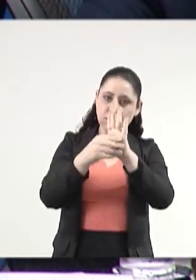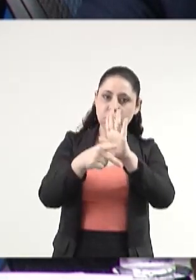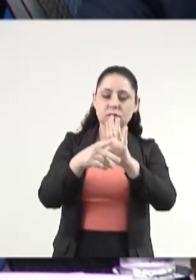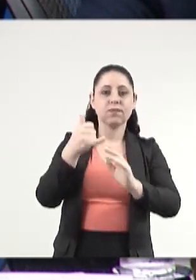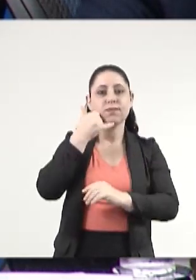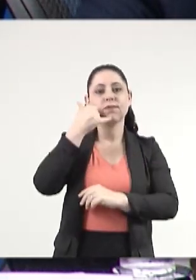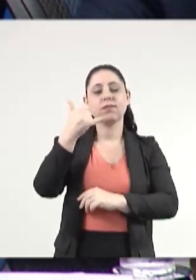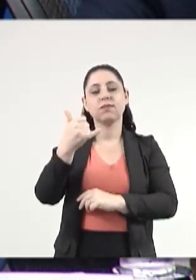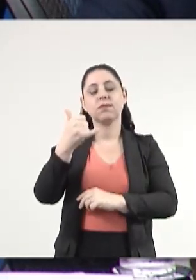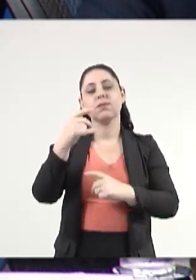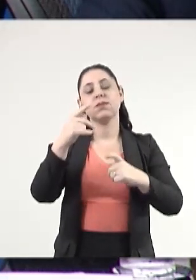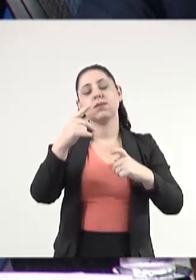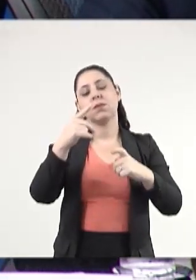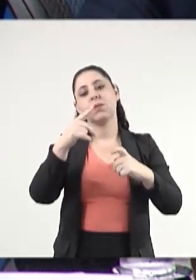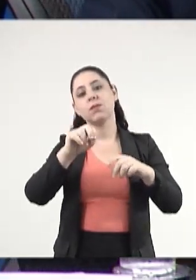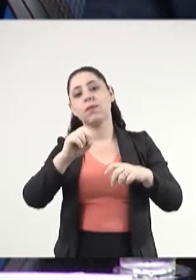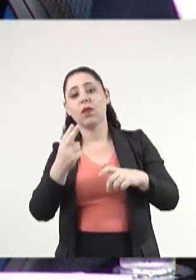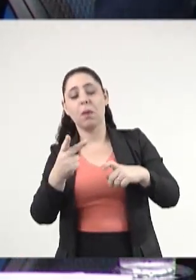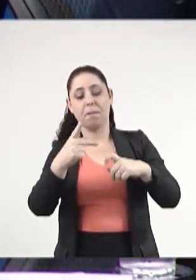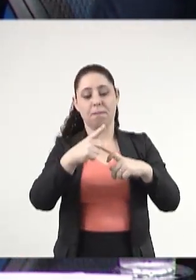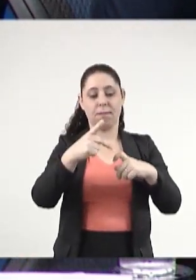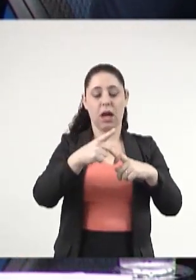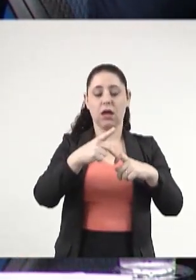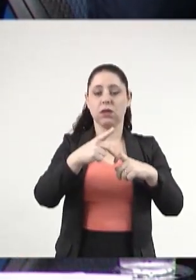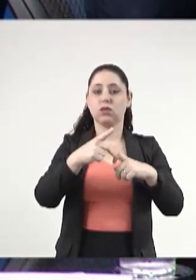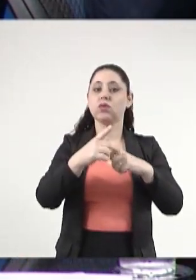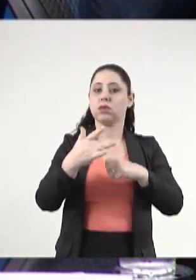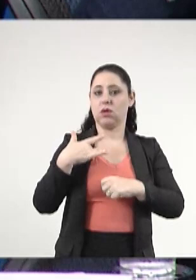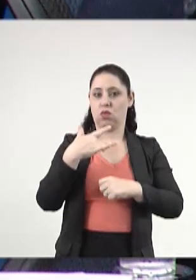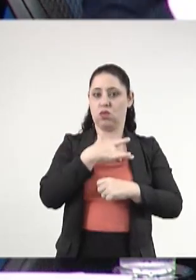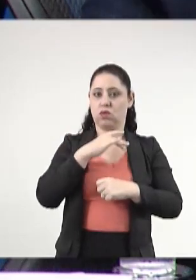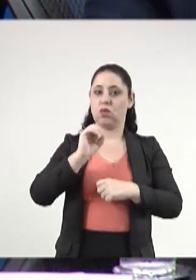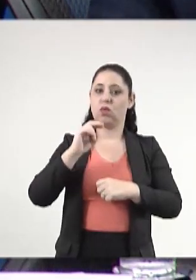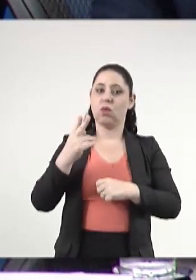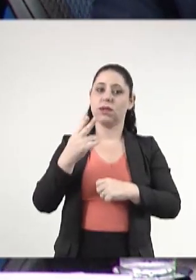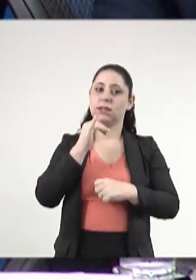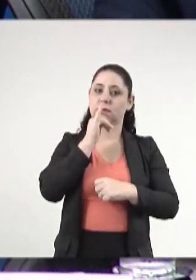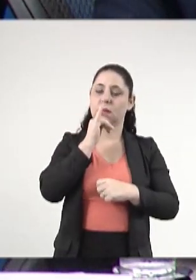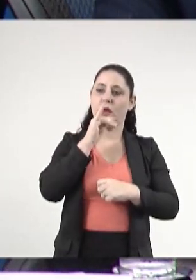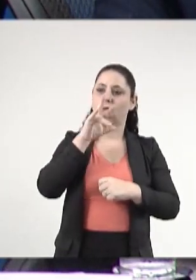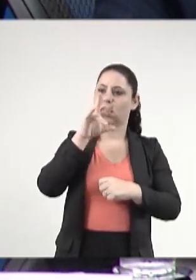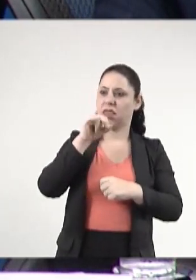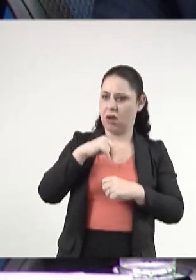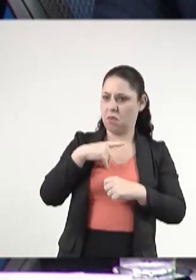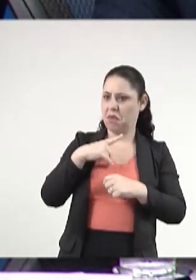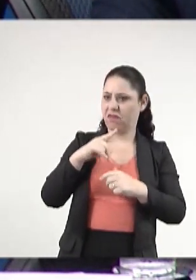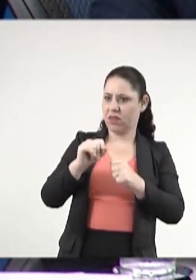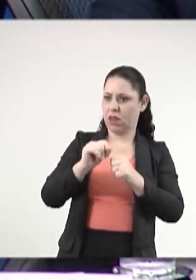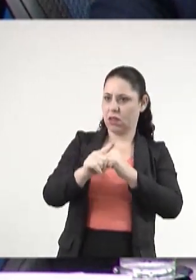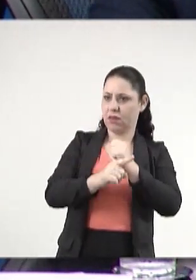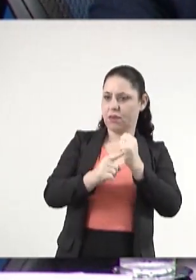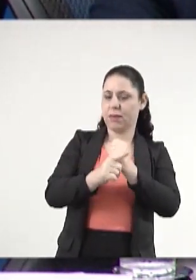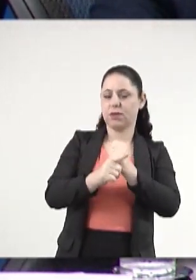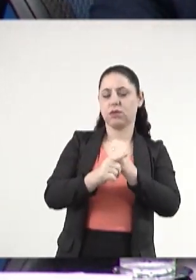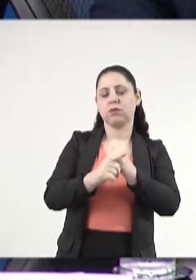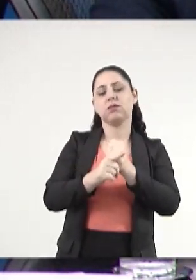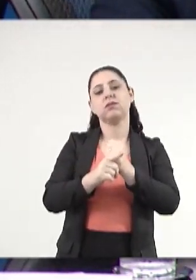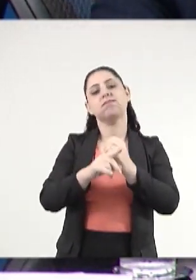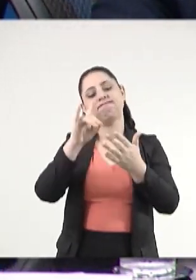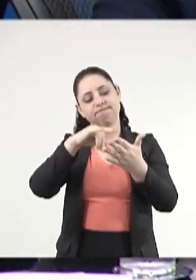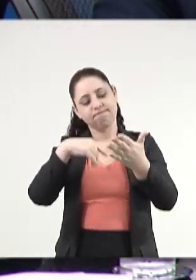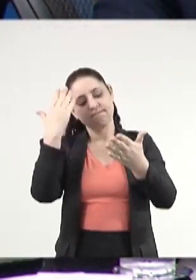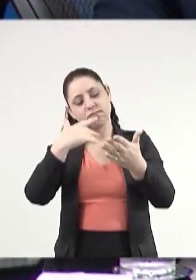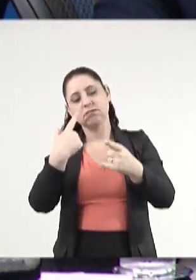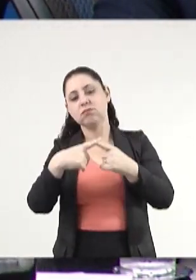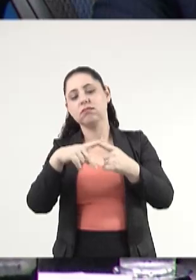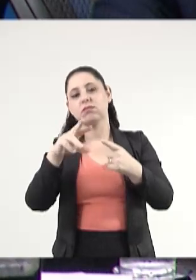das operadoras de plano ou seguro privado de assistência à saúde, no caso de negativa de cobertura. A redação final